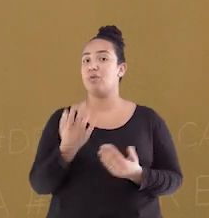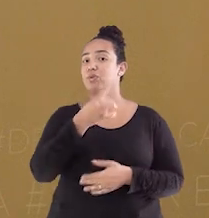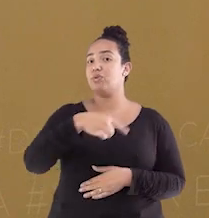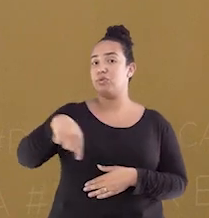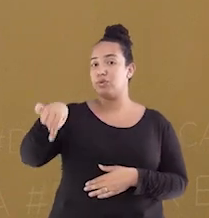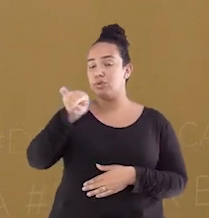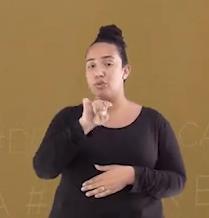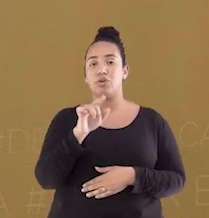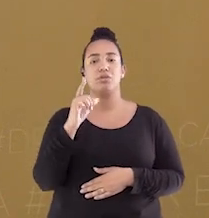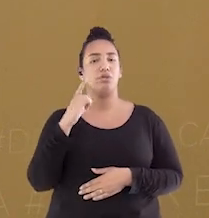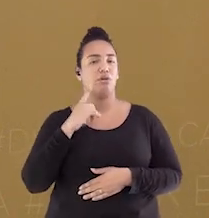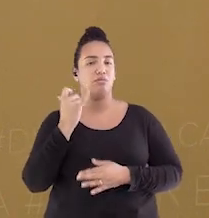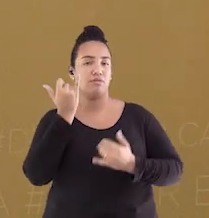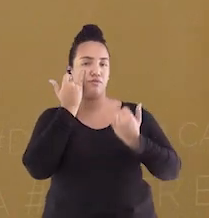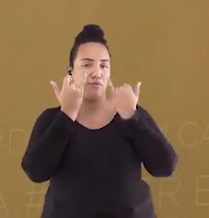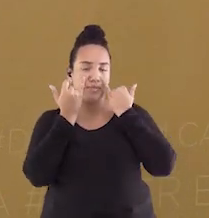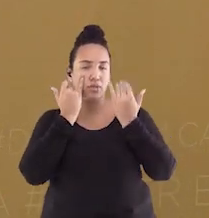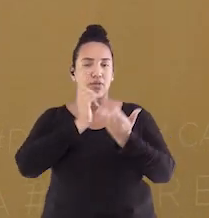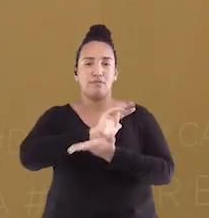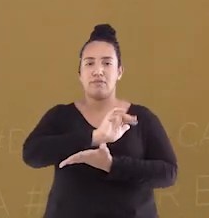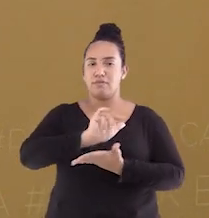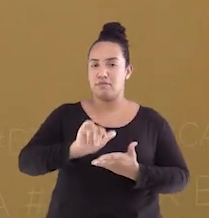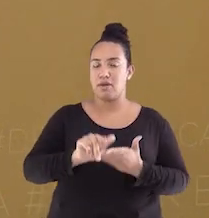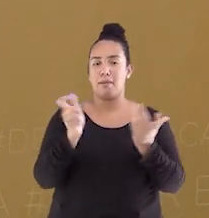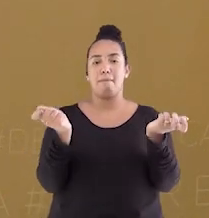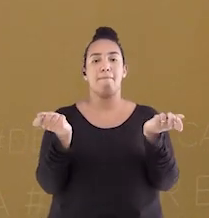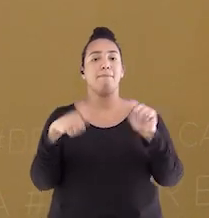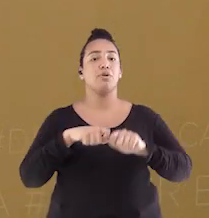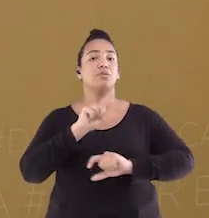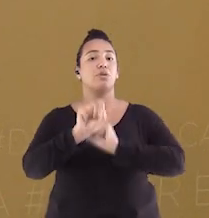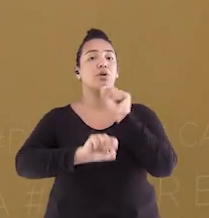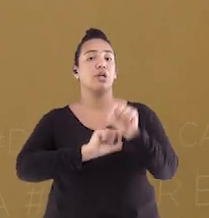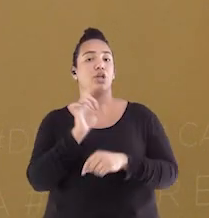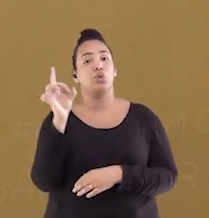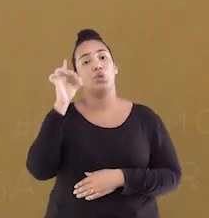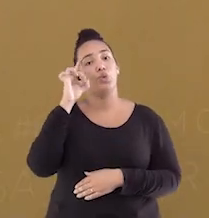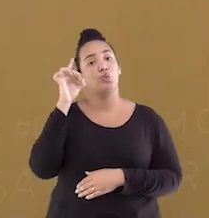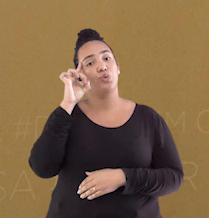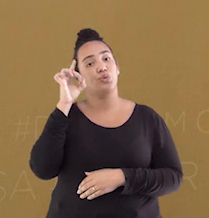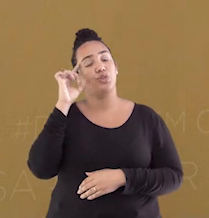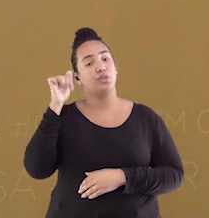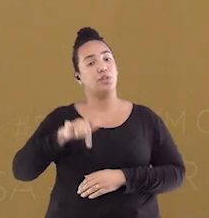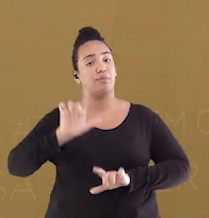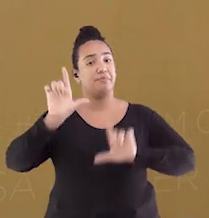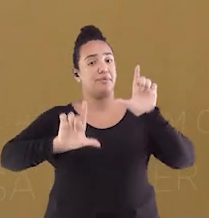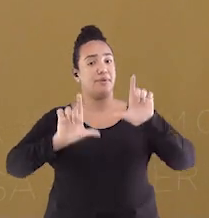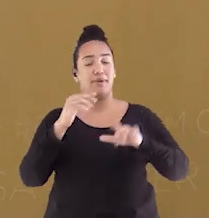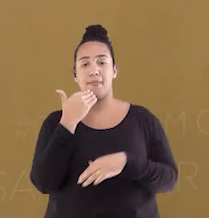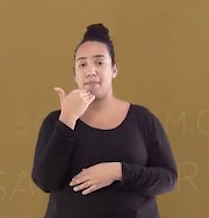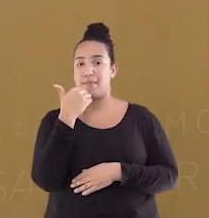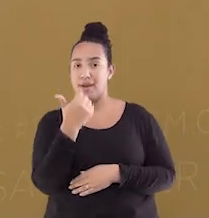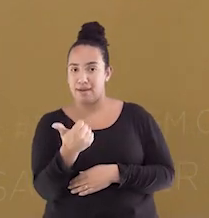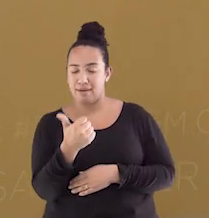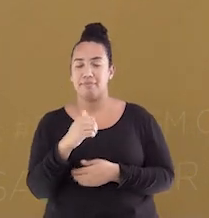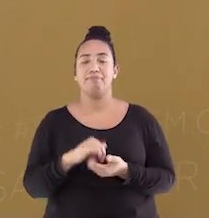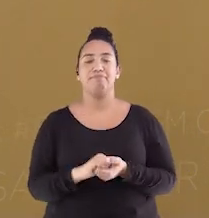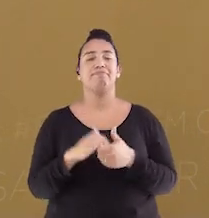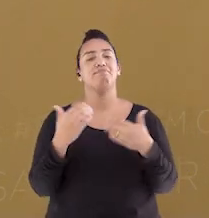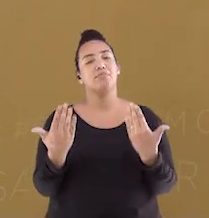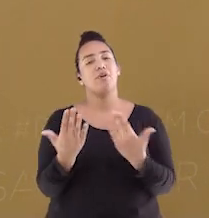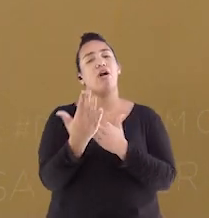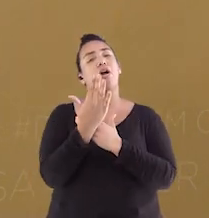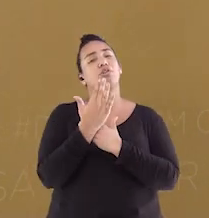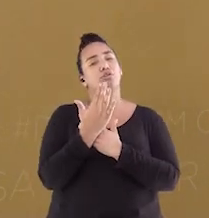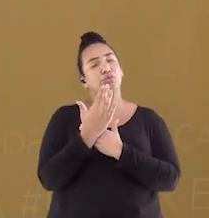mais informações que vão possibilitar que melhoremos a cada dia mais o nosso programa. Então dê essa força para a gente, não gasta